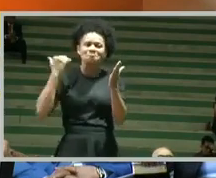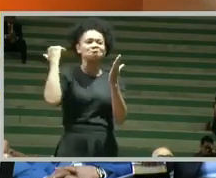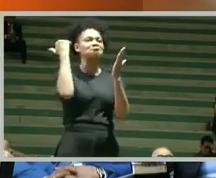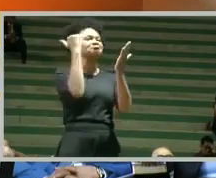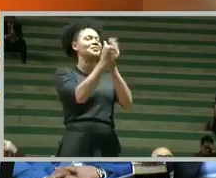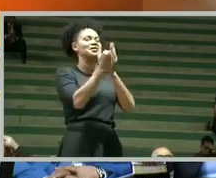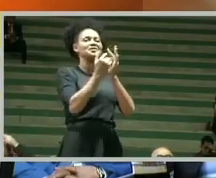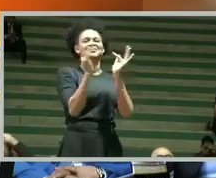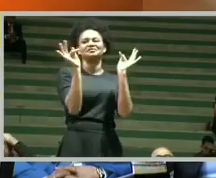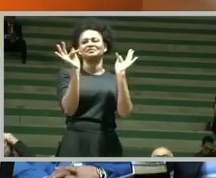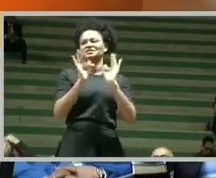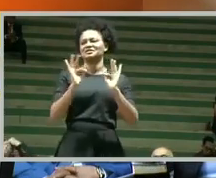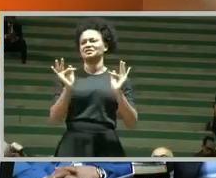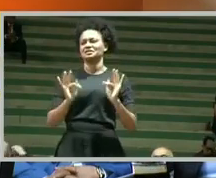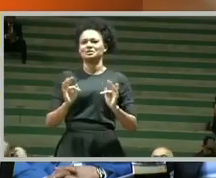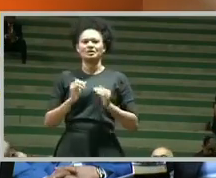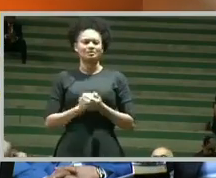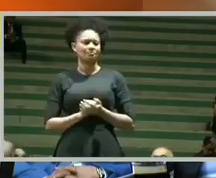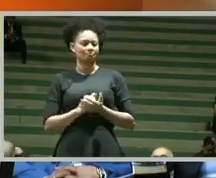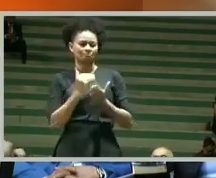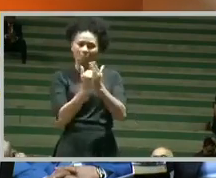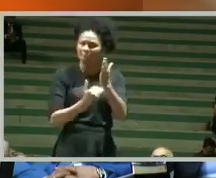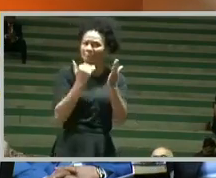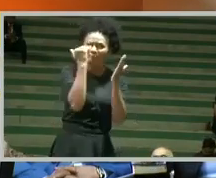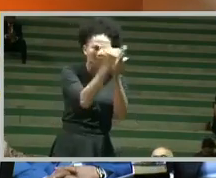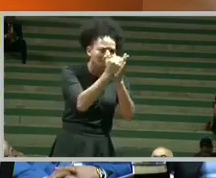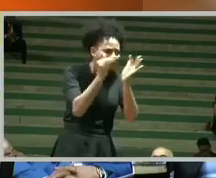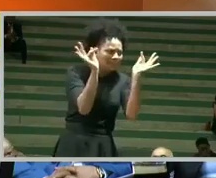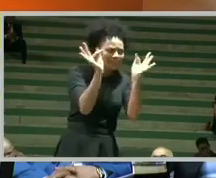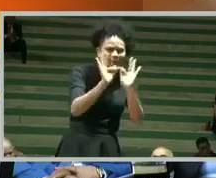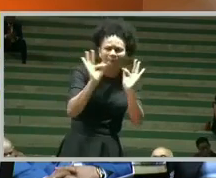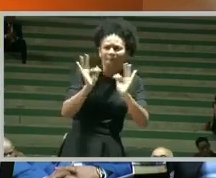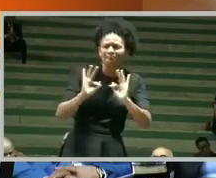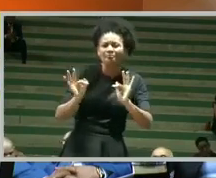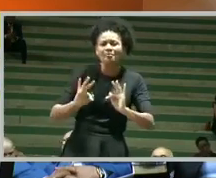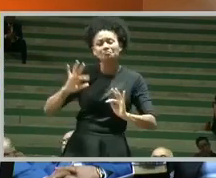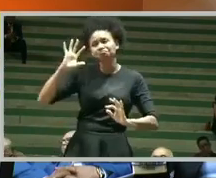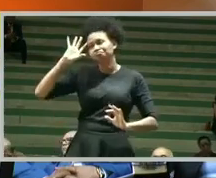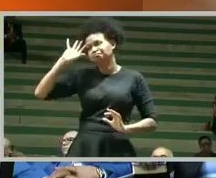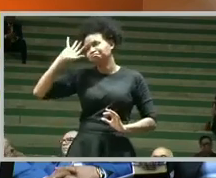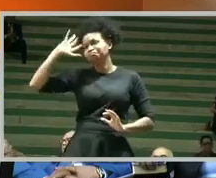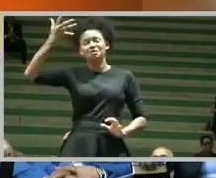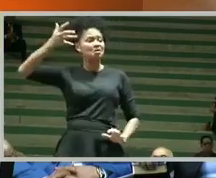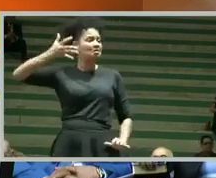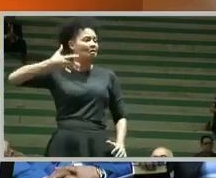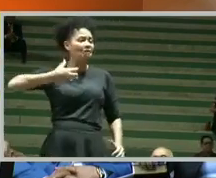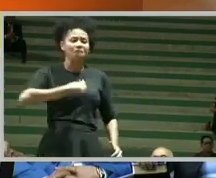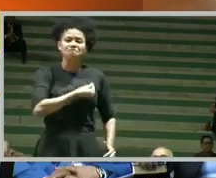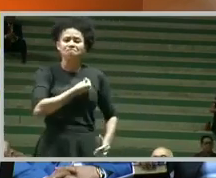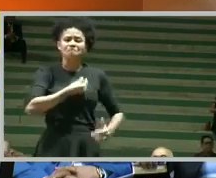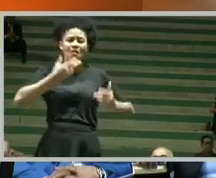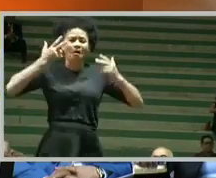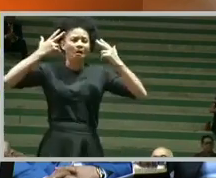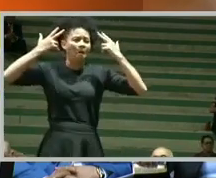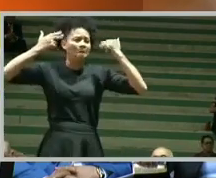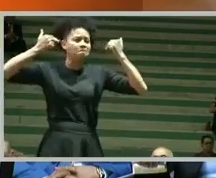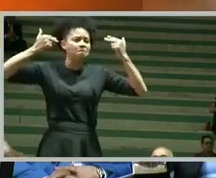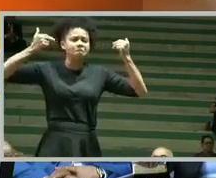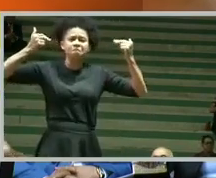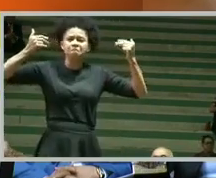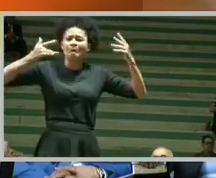feliz. E o que é ser mais que feliz? É ser resolvido na vida. É